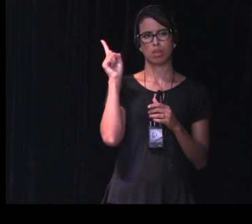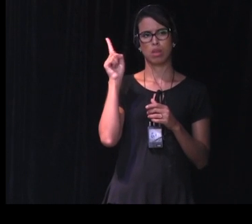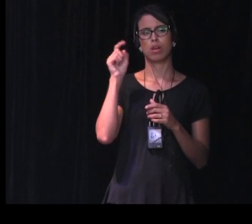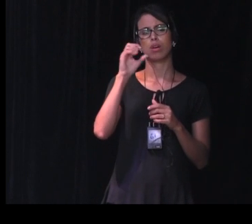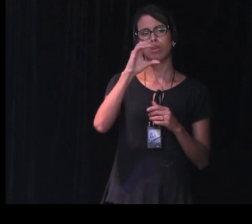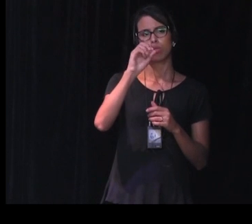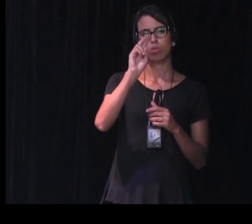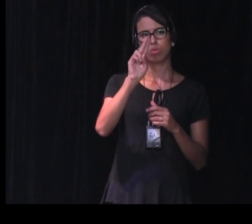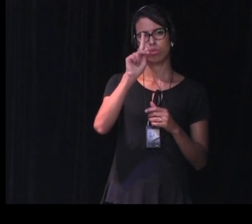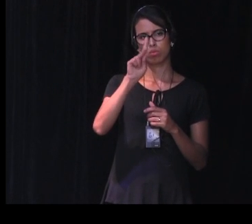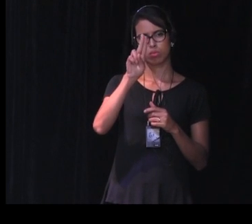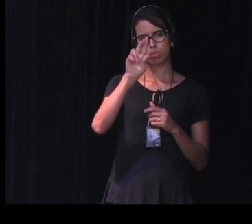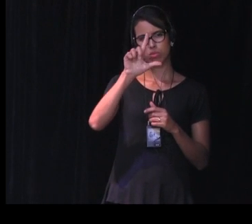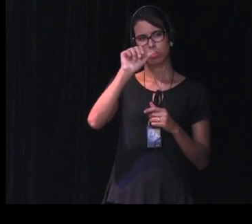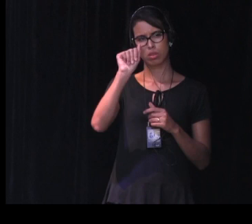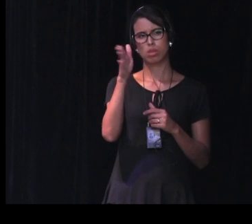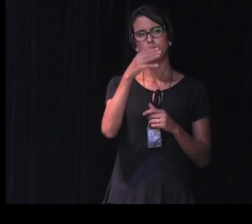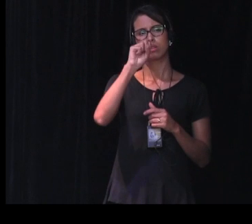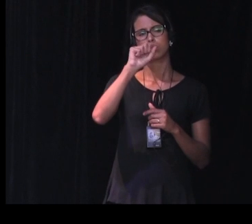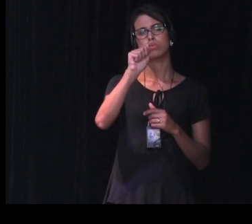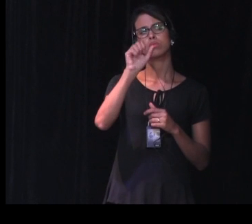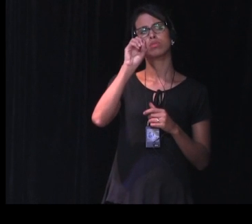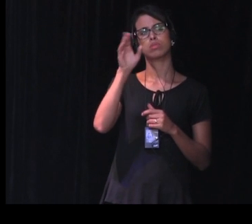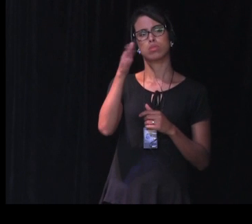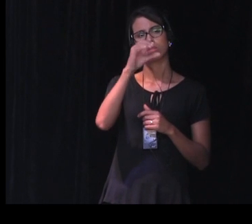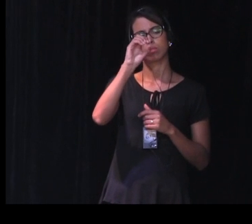São Cristóvão. E Santiago